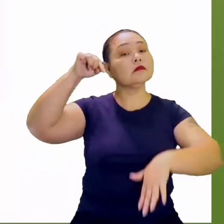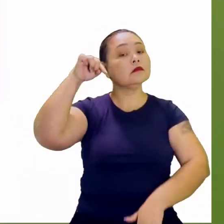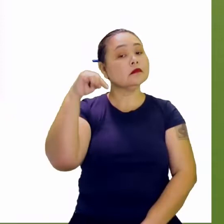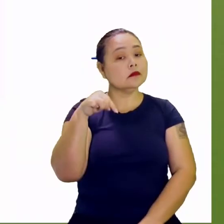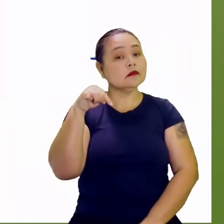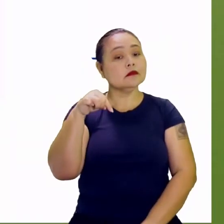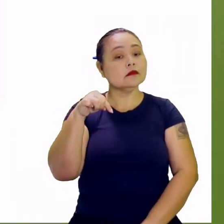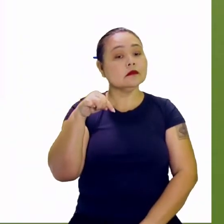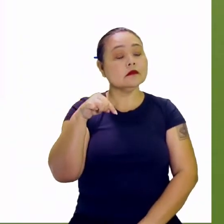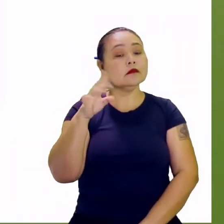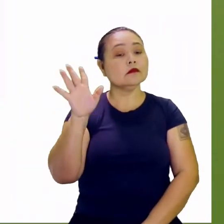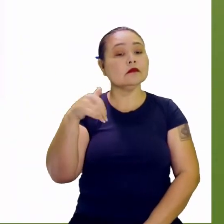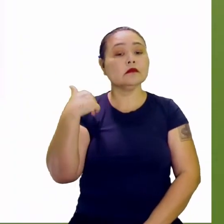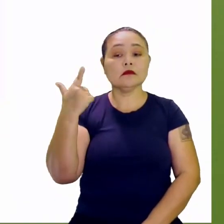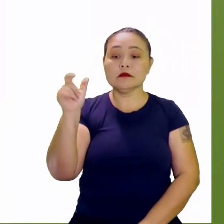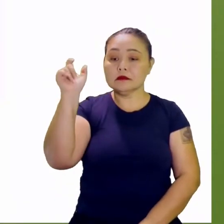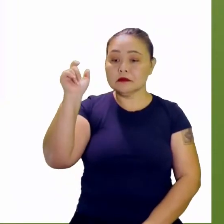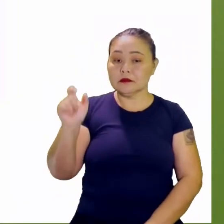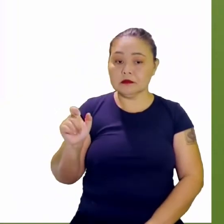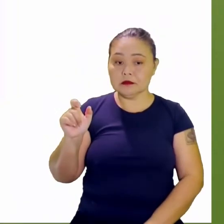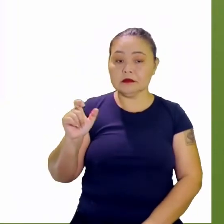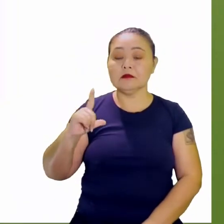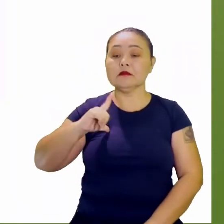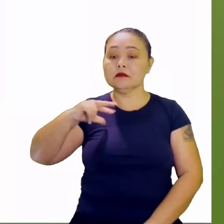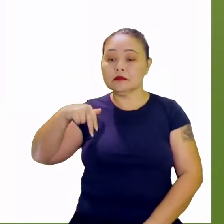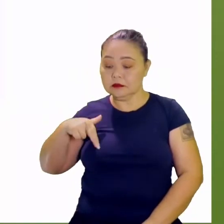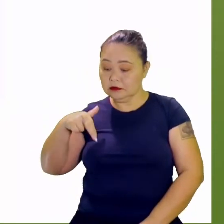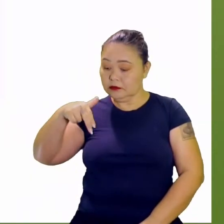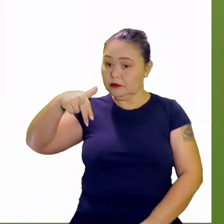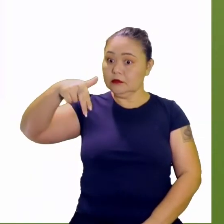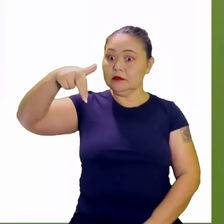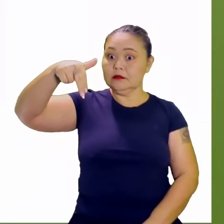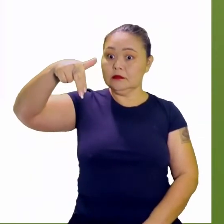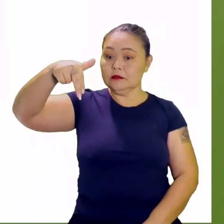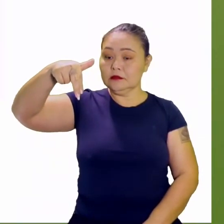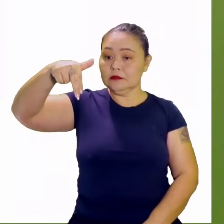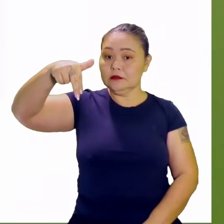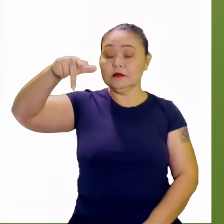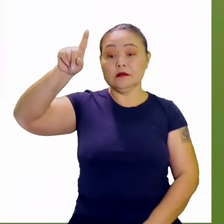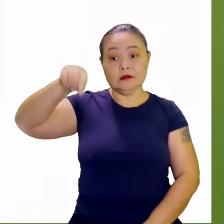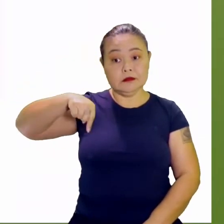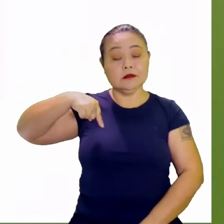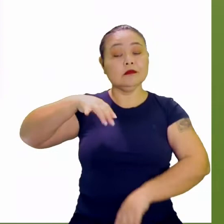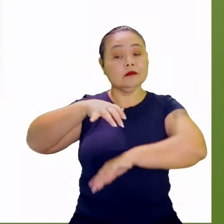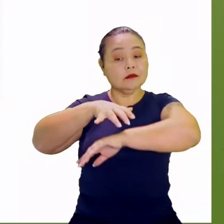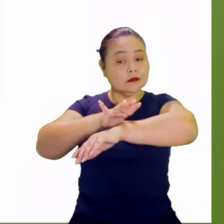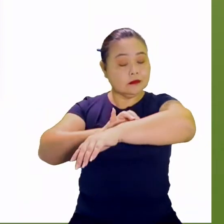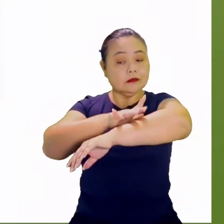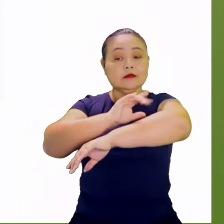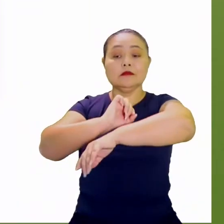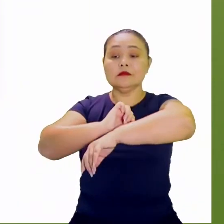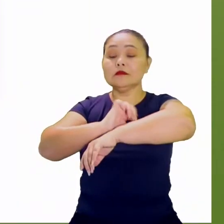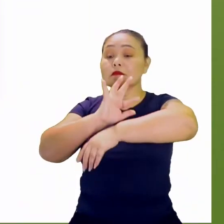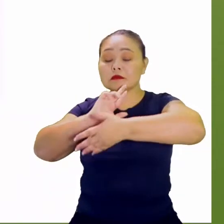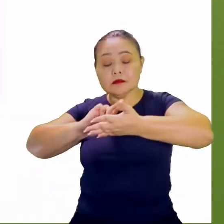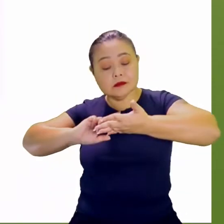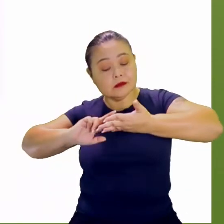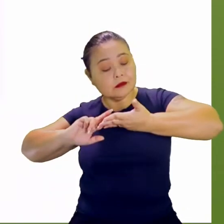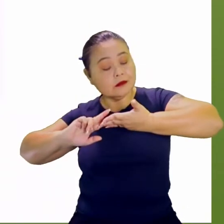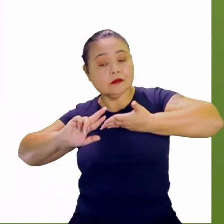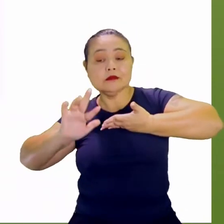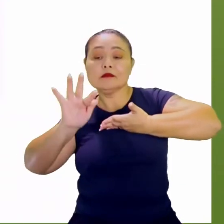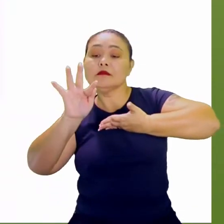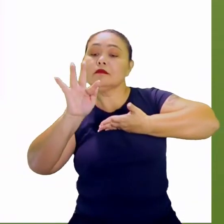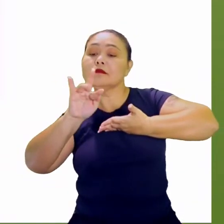desse lado, né, o rapaz subindo a escada. Você imagina que esse músculo que tem várias fibras, ele vai